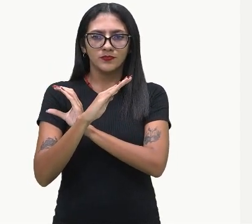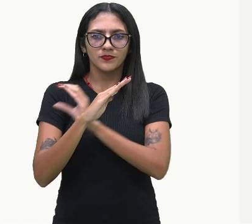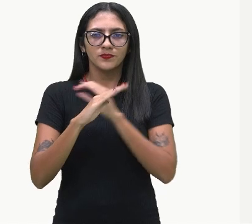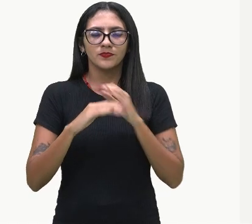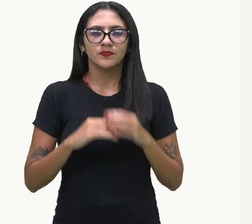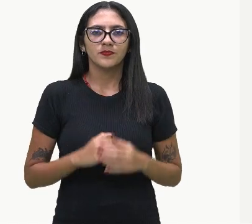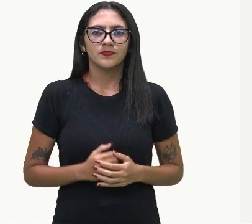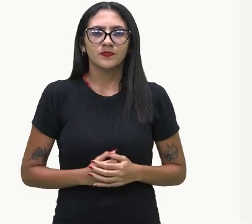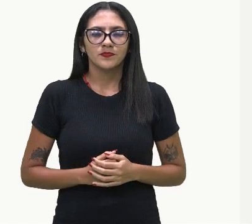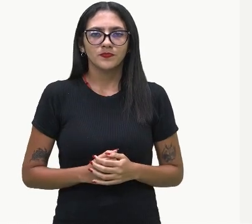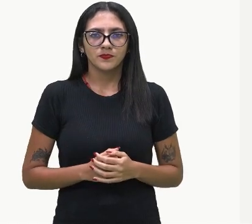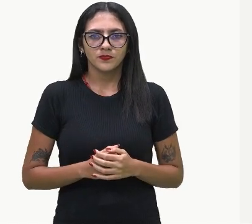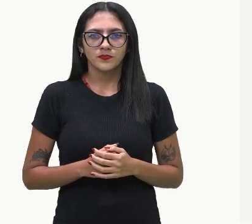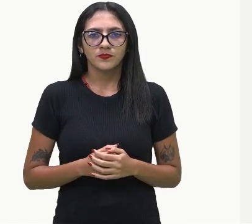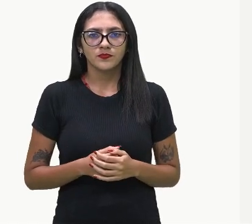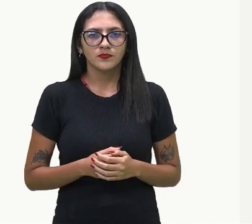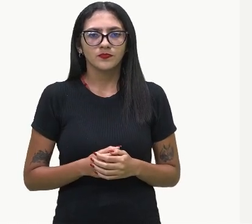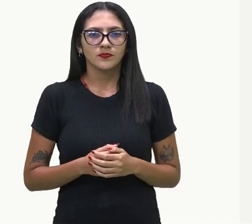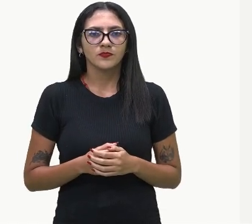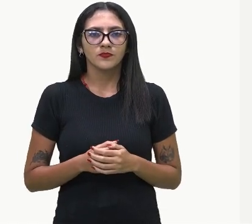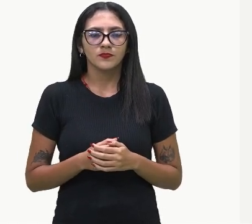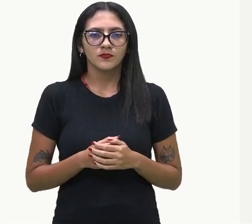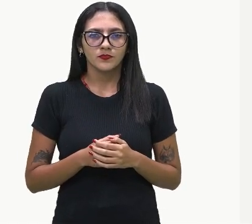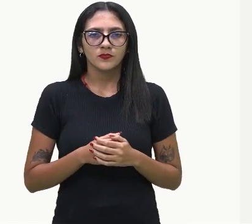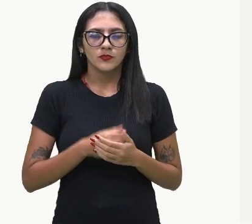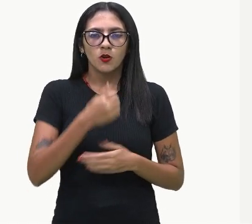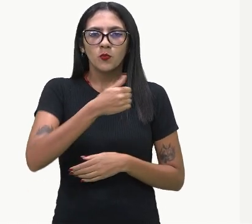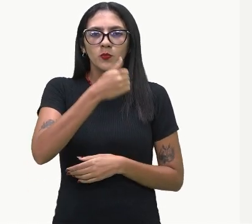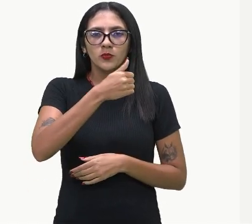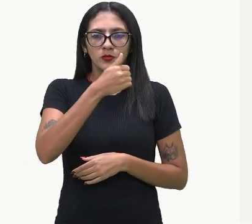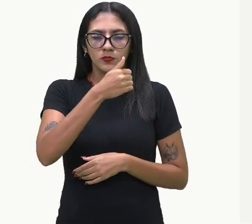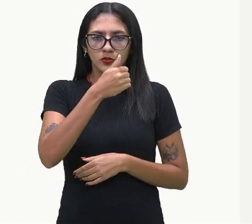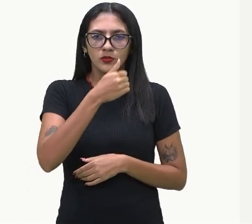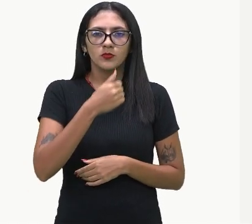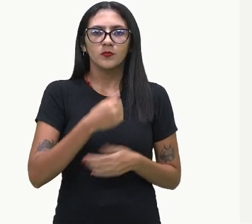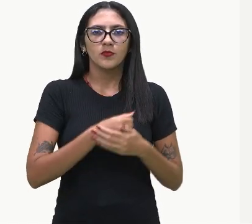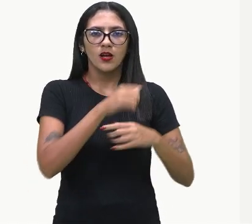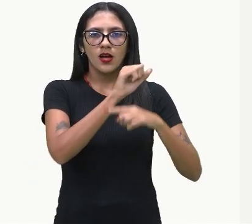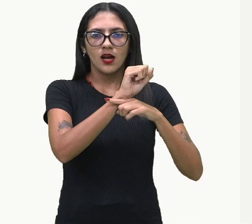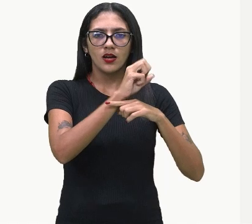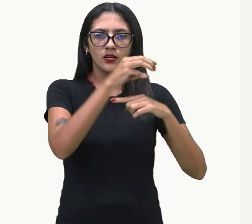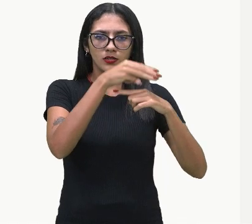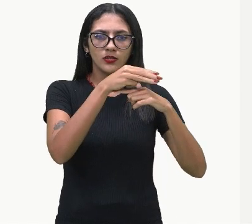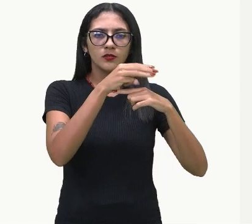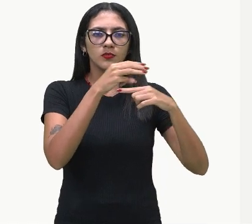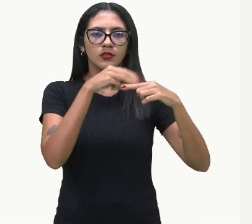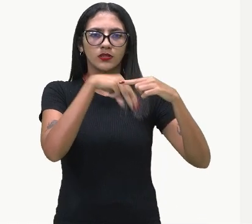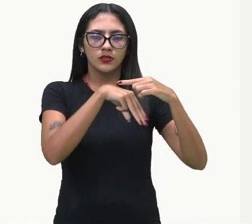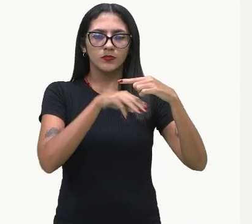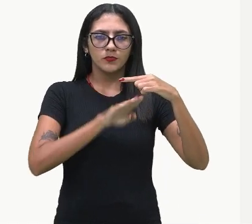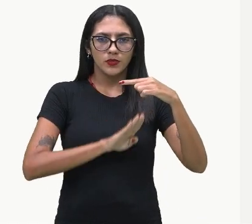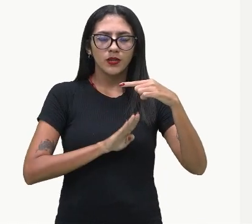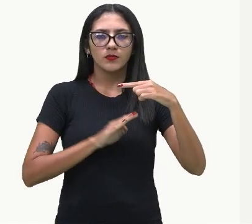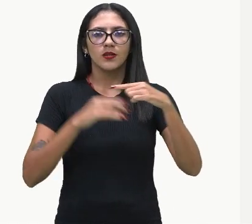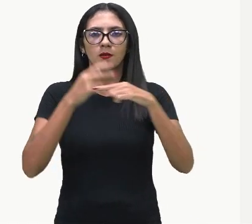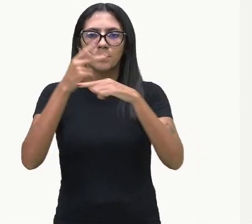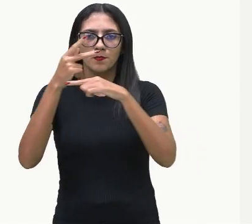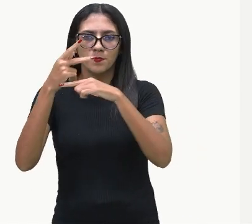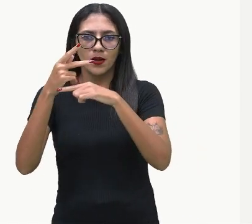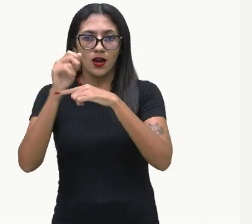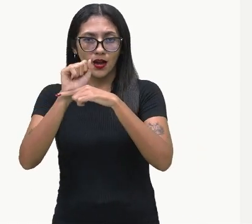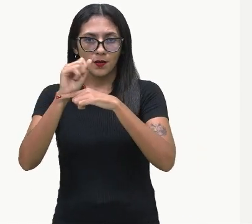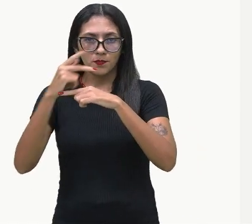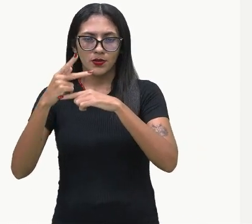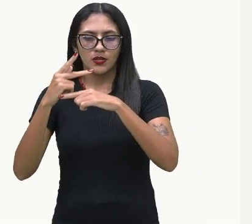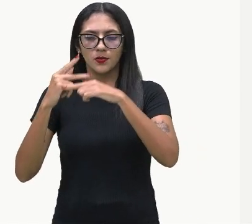Ok? Então, o primeiro aqui está para o segundo, assim como o primeiro do outro lado também vai estar